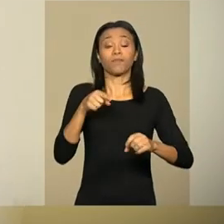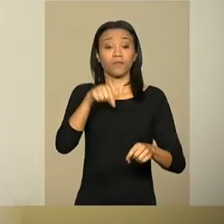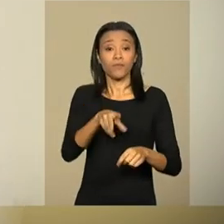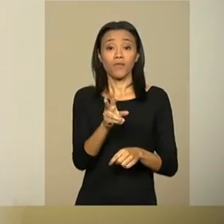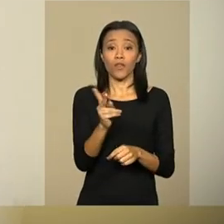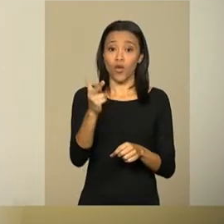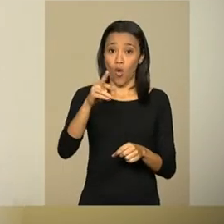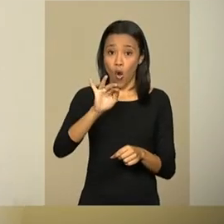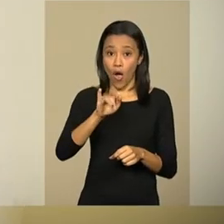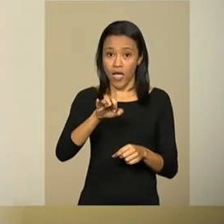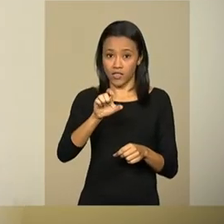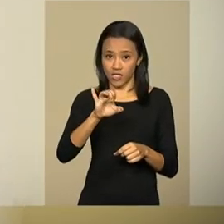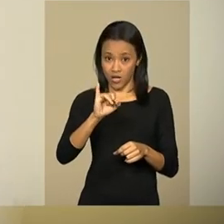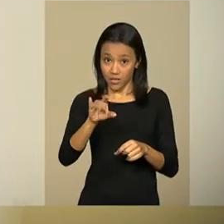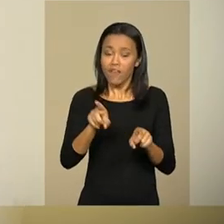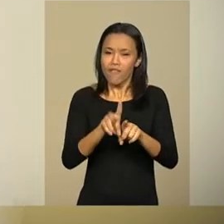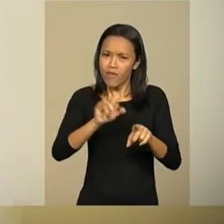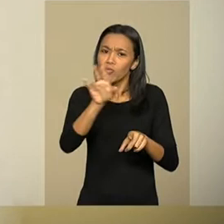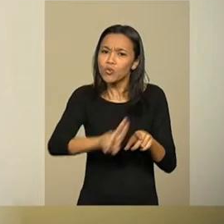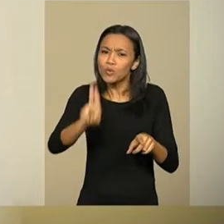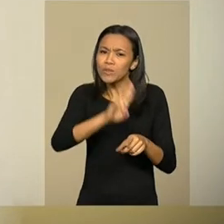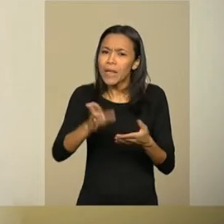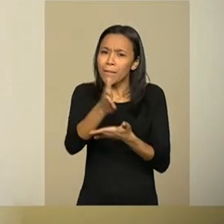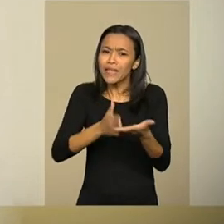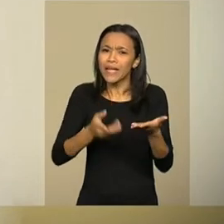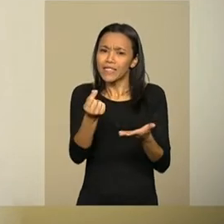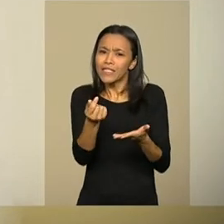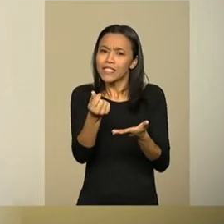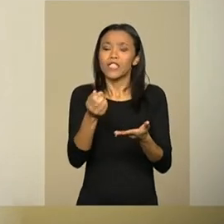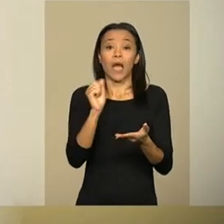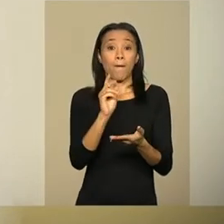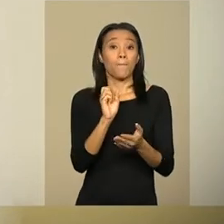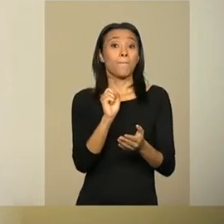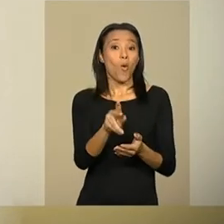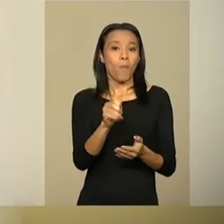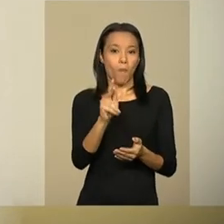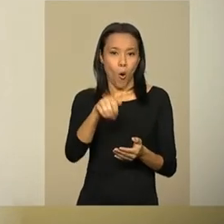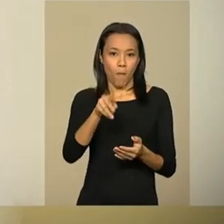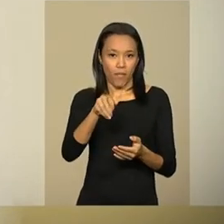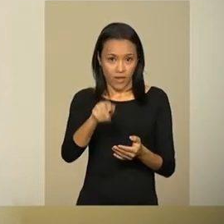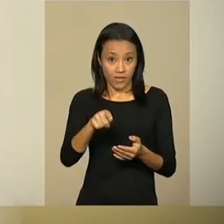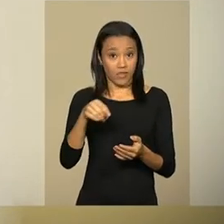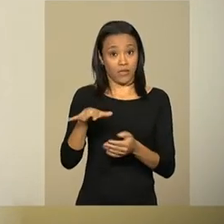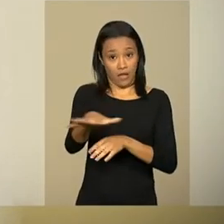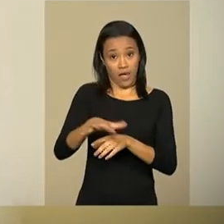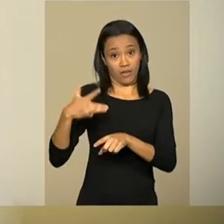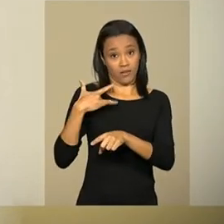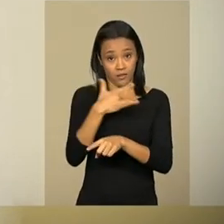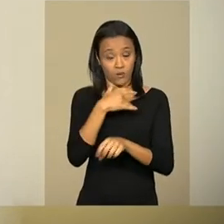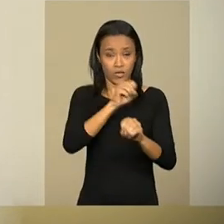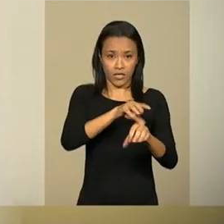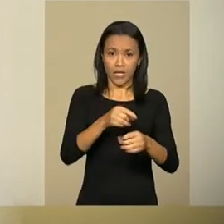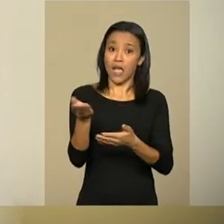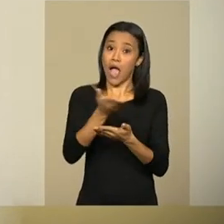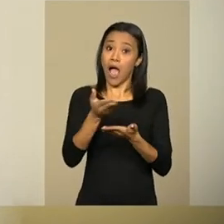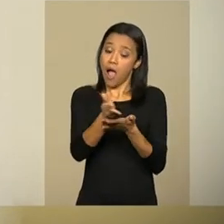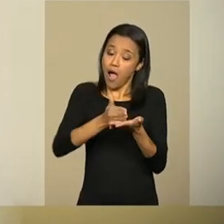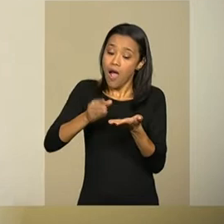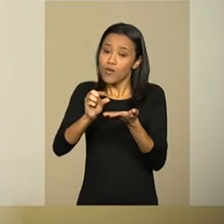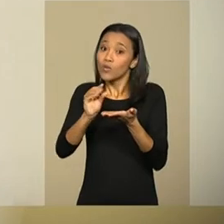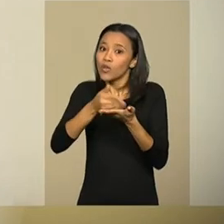Nós também vamos usar a metade desse fundo dessa poupança na educação e na saúde deixando a outra metade